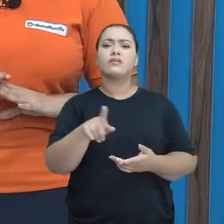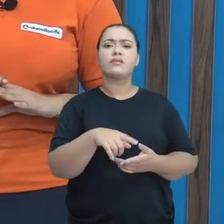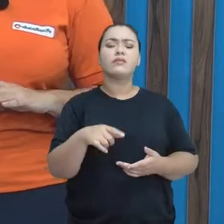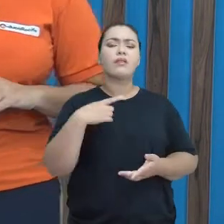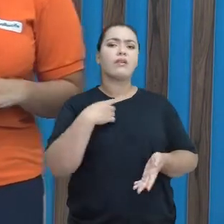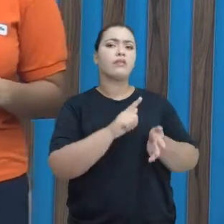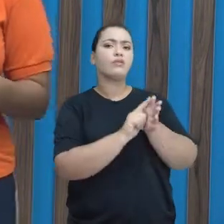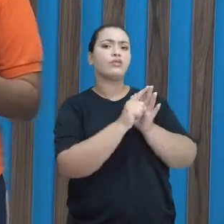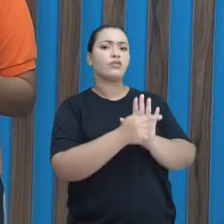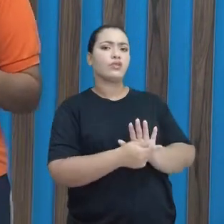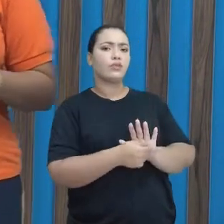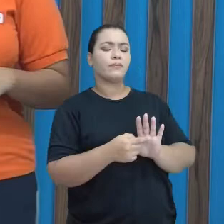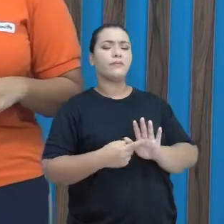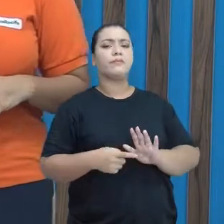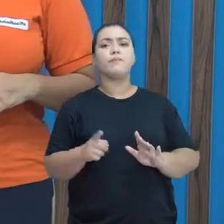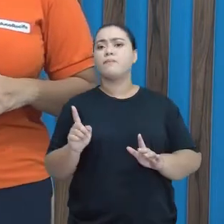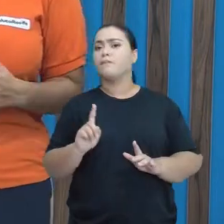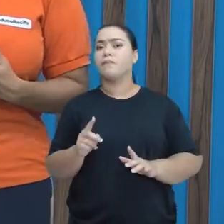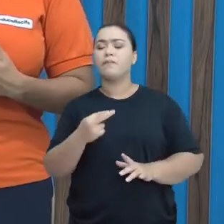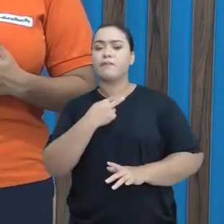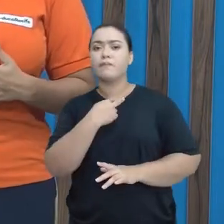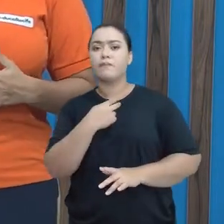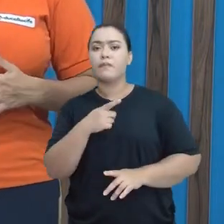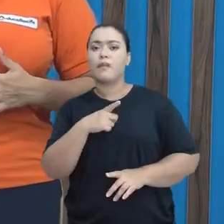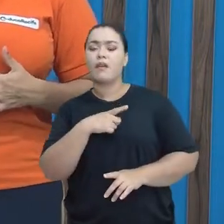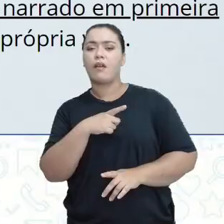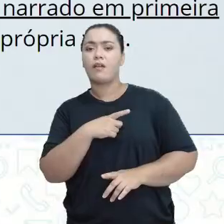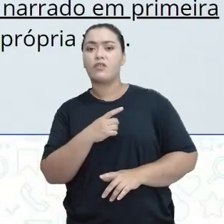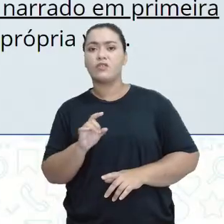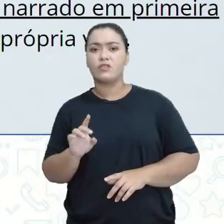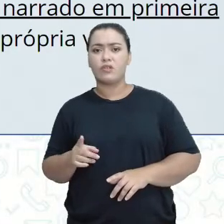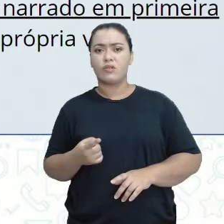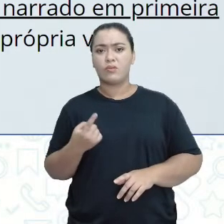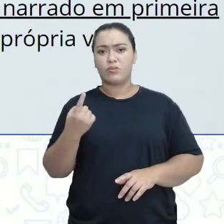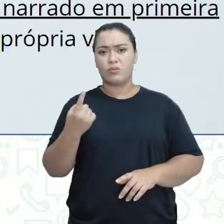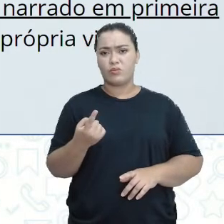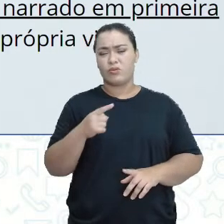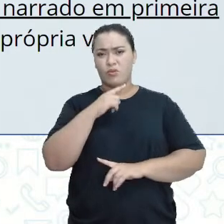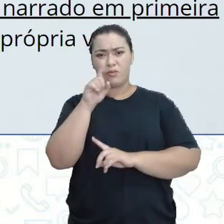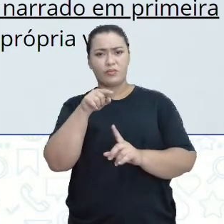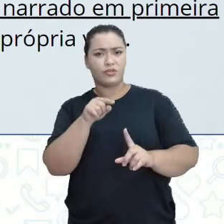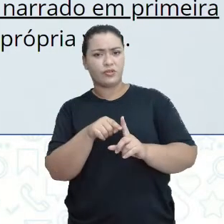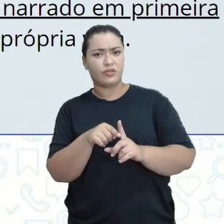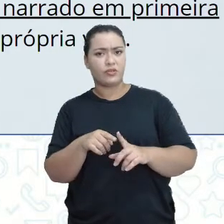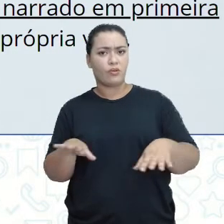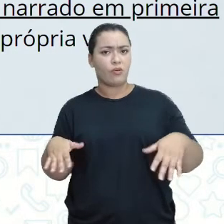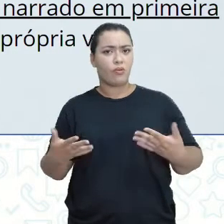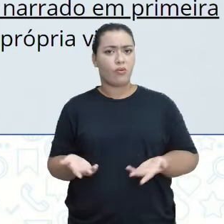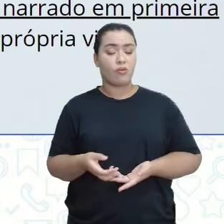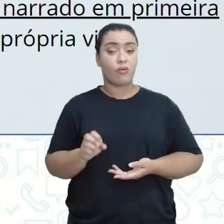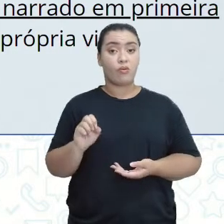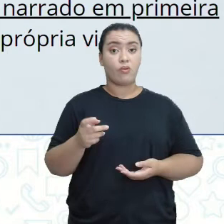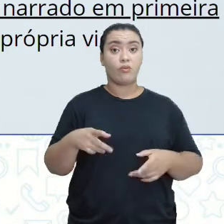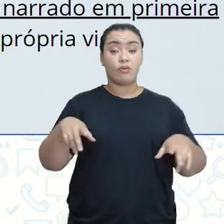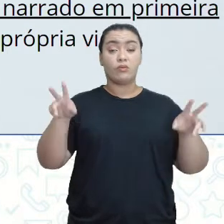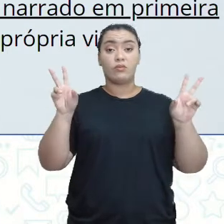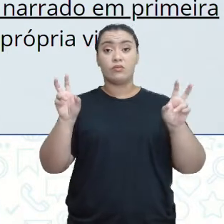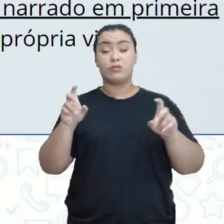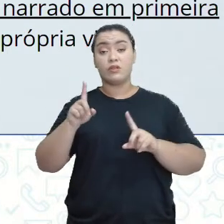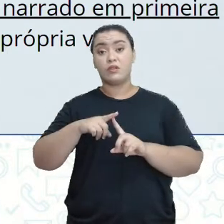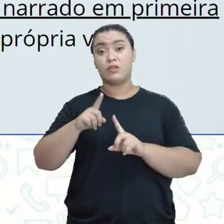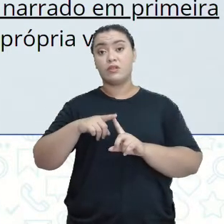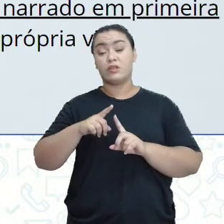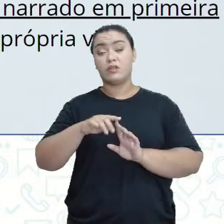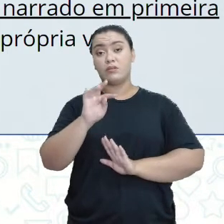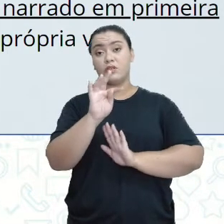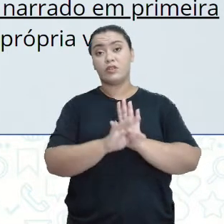gêneros, eles não possuem somente um objetivo ou um tipo textual, entre aspas. Por quê?